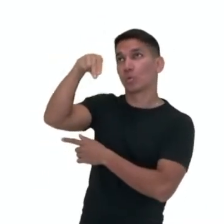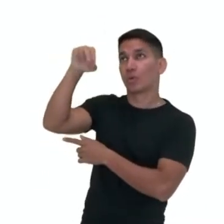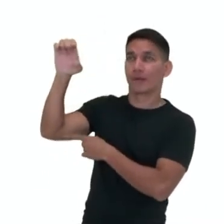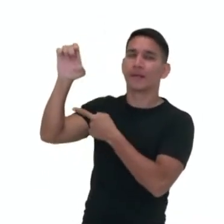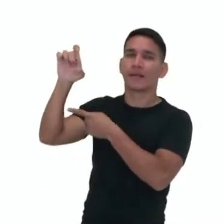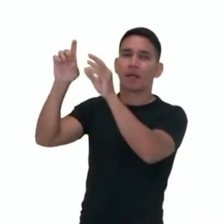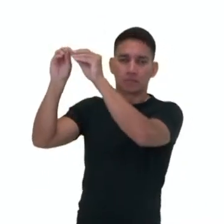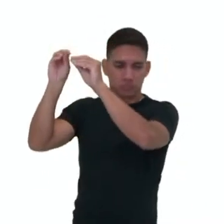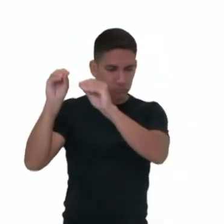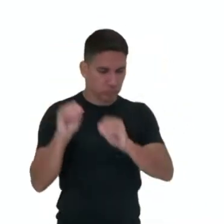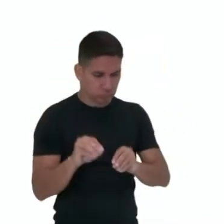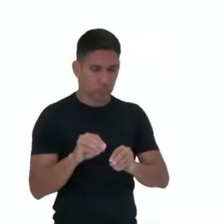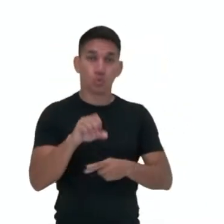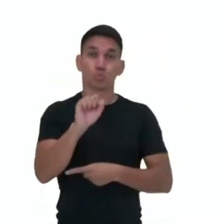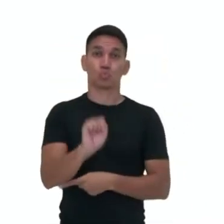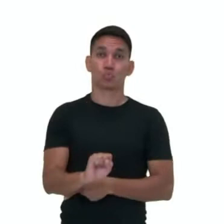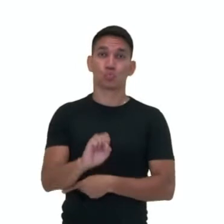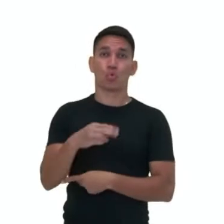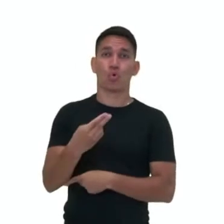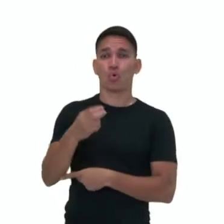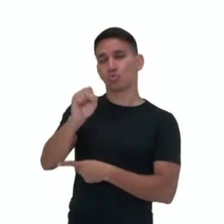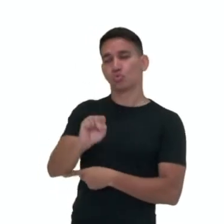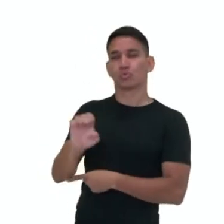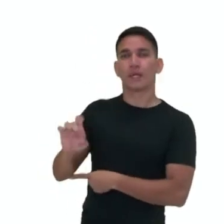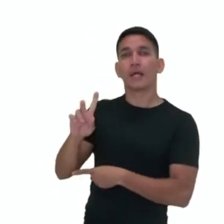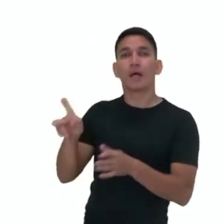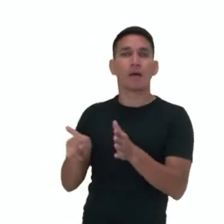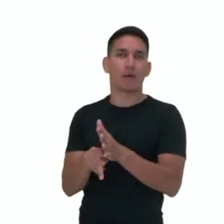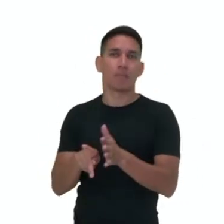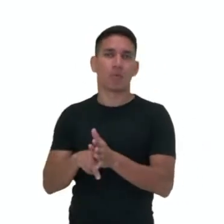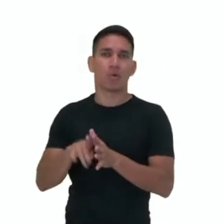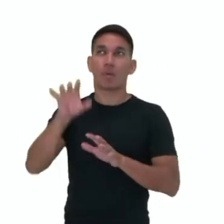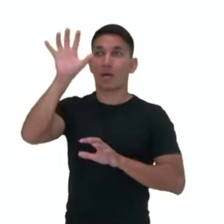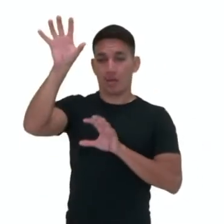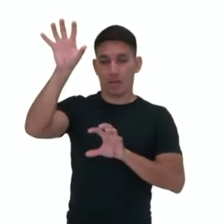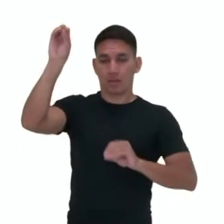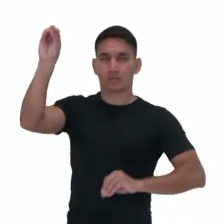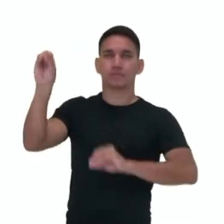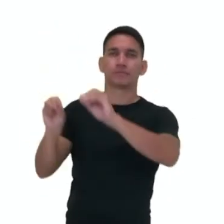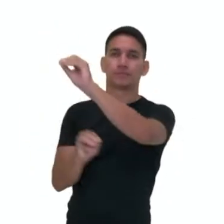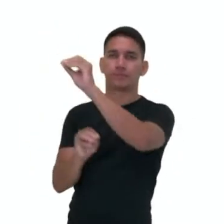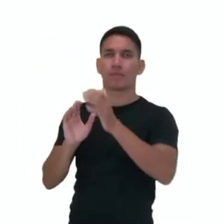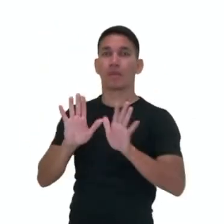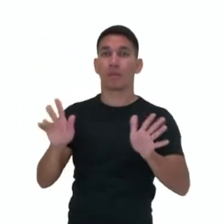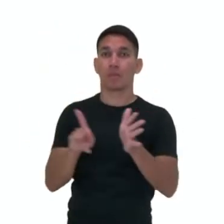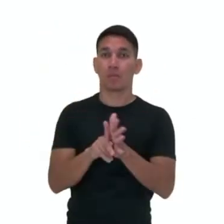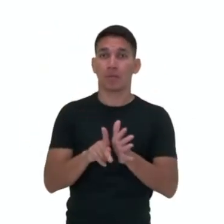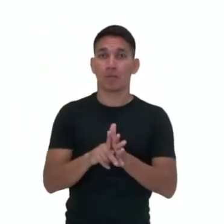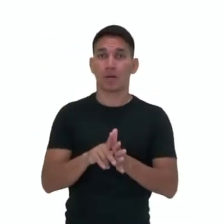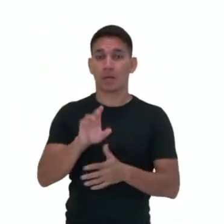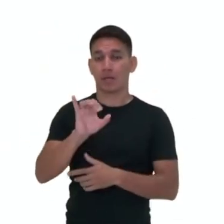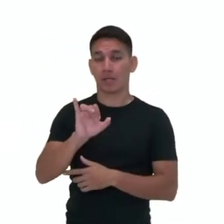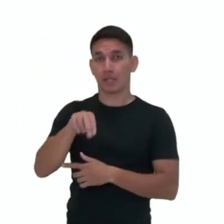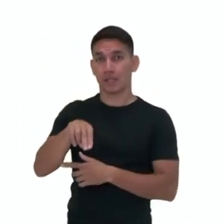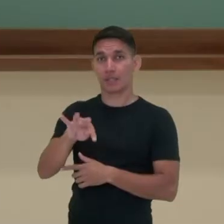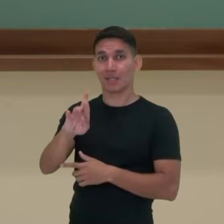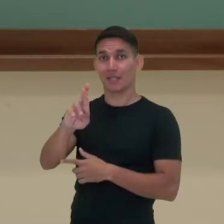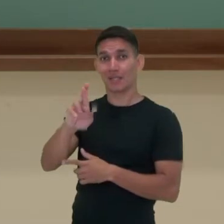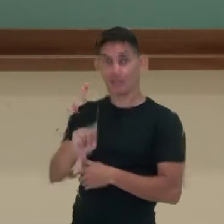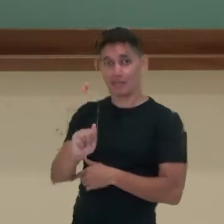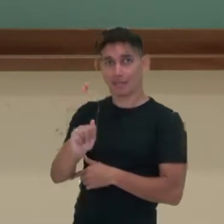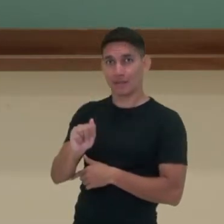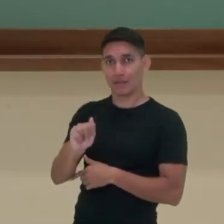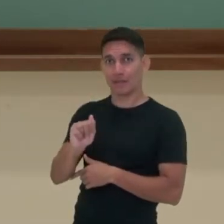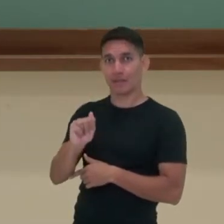Sul ou Sudeste para morar. É uma interregional. Já uma migração intrarregional é aquela dentro da